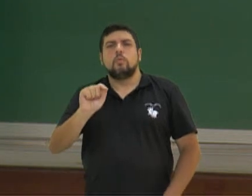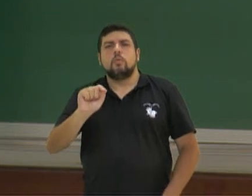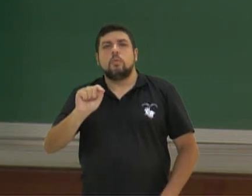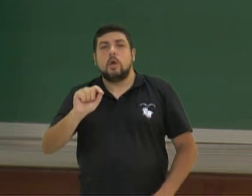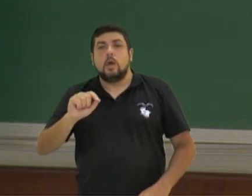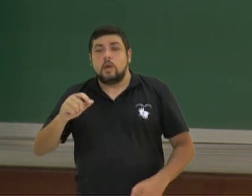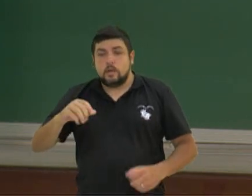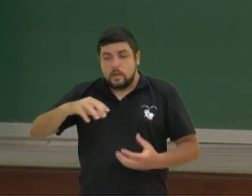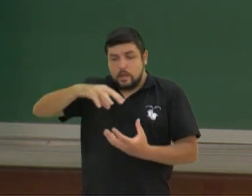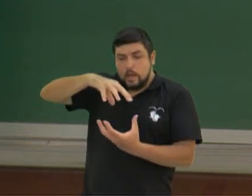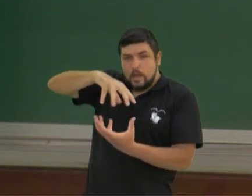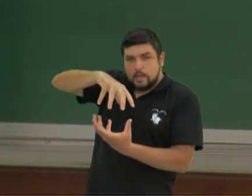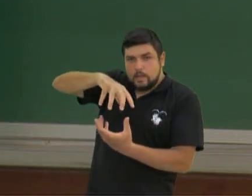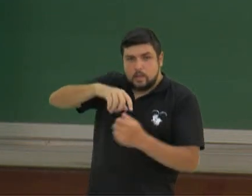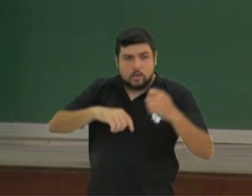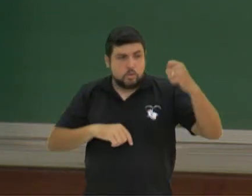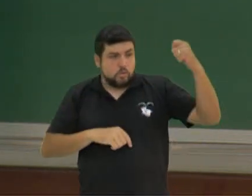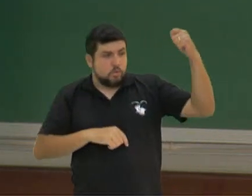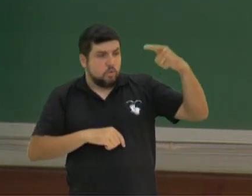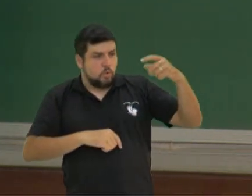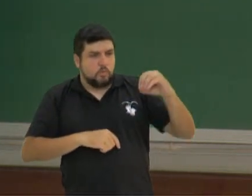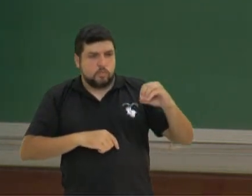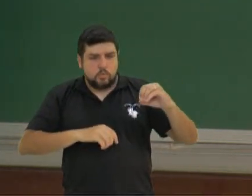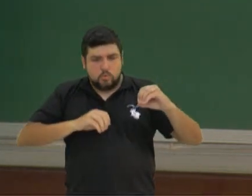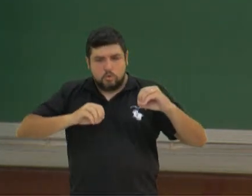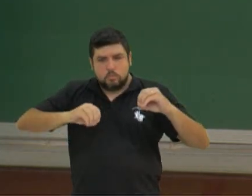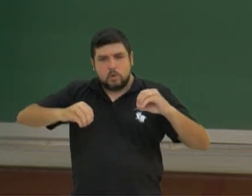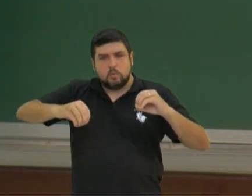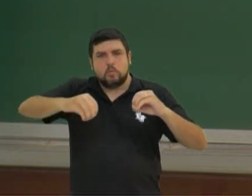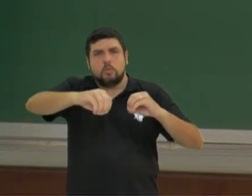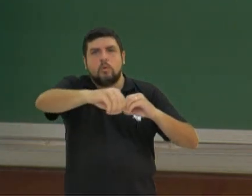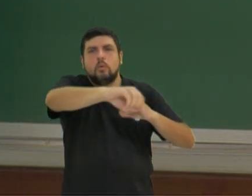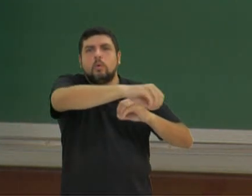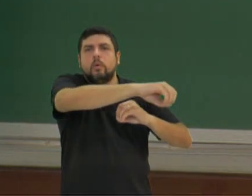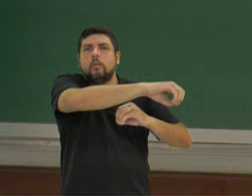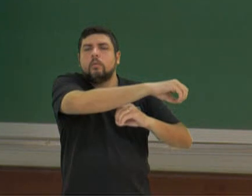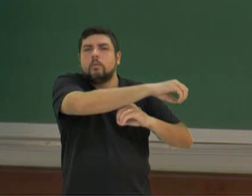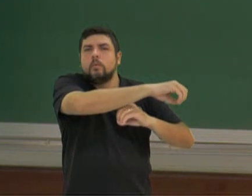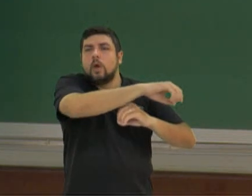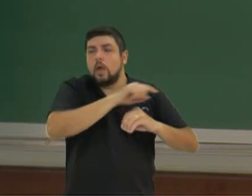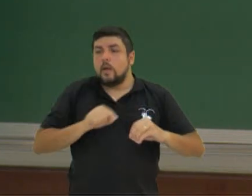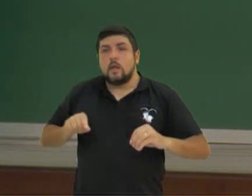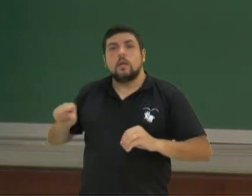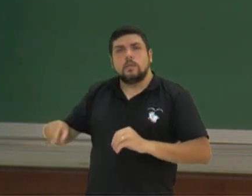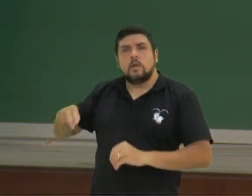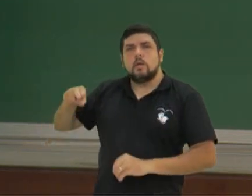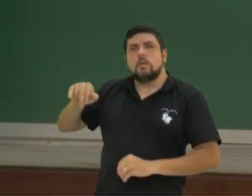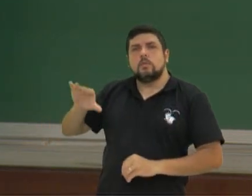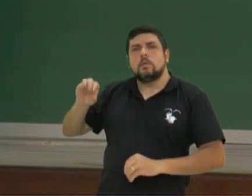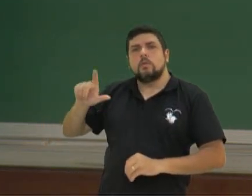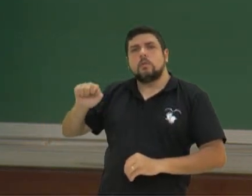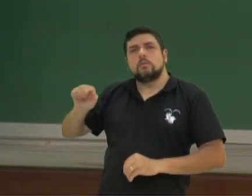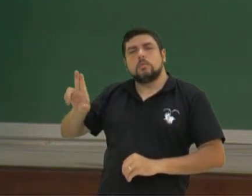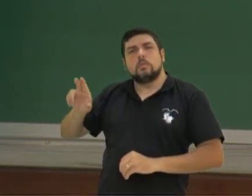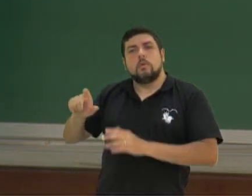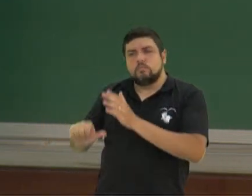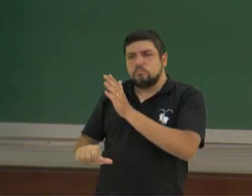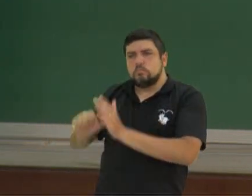ao redor do Sol. Esses conceitos de estudos do Nicolau Copérnico não tiveram